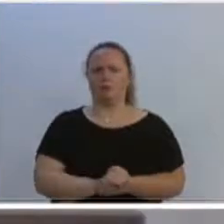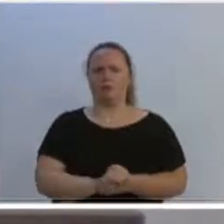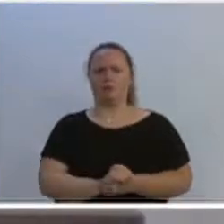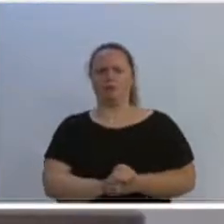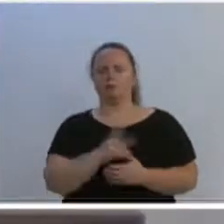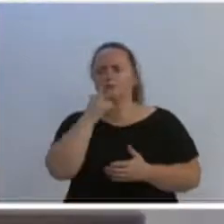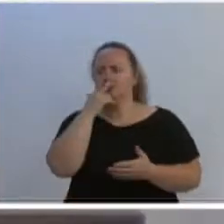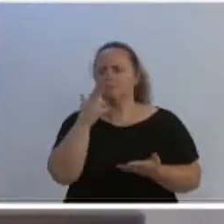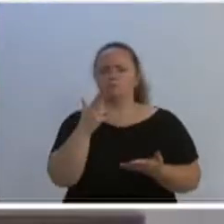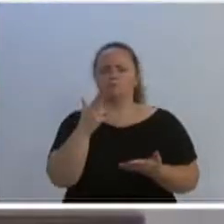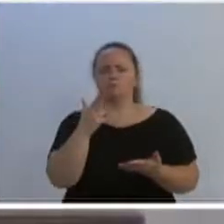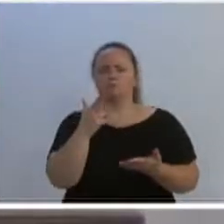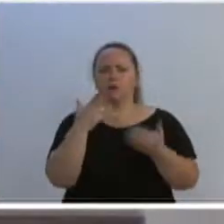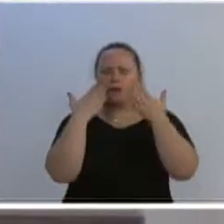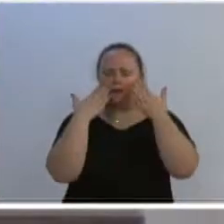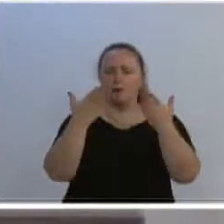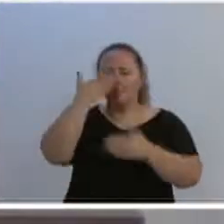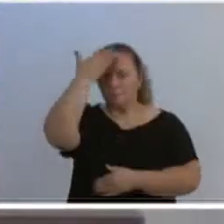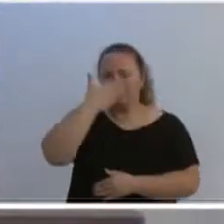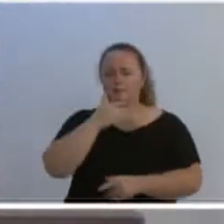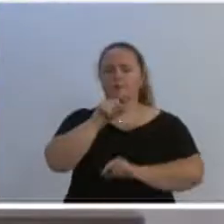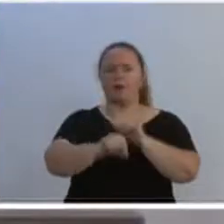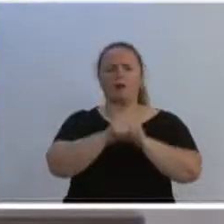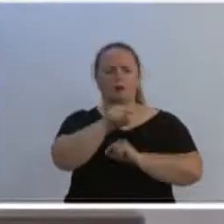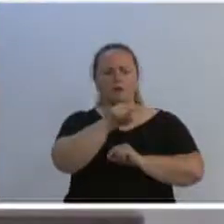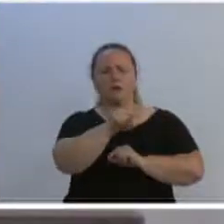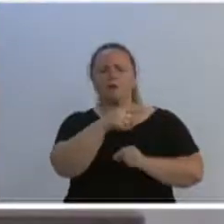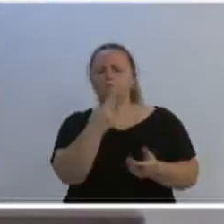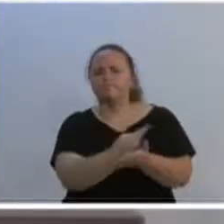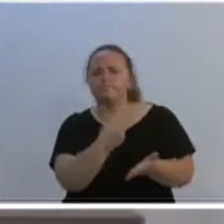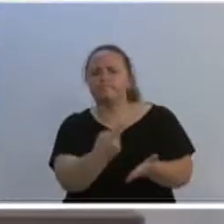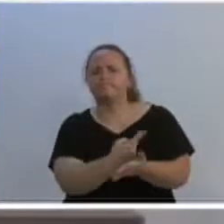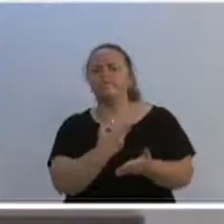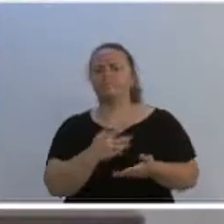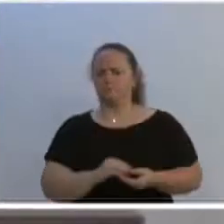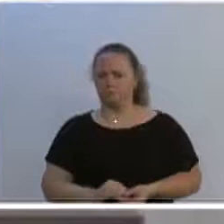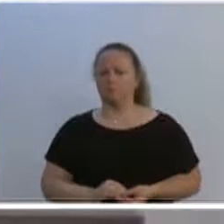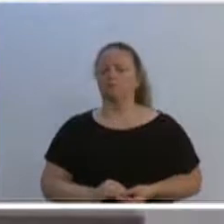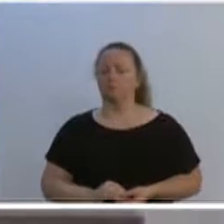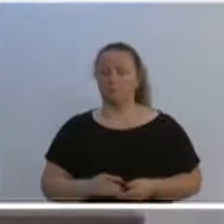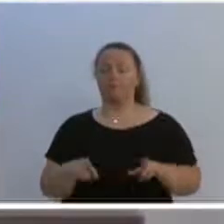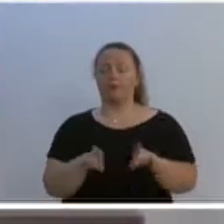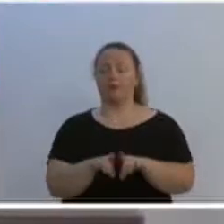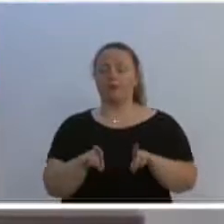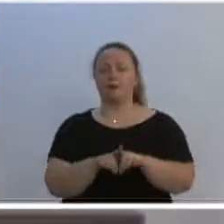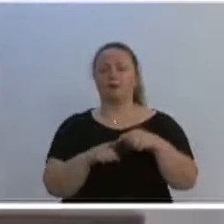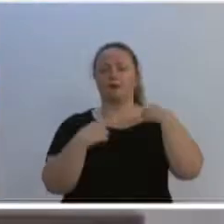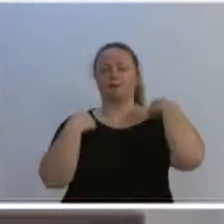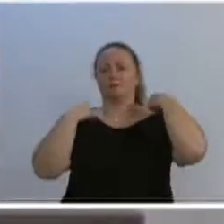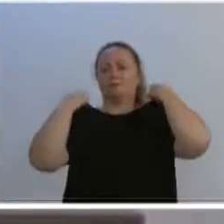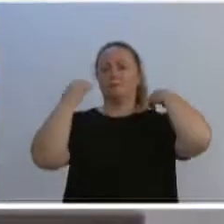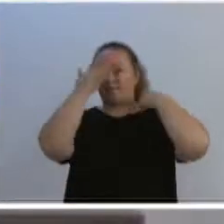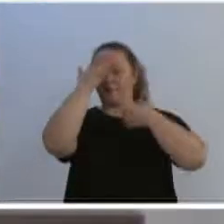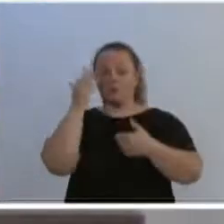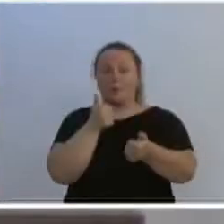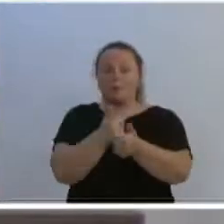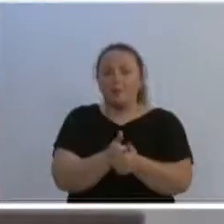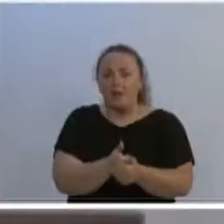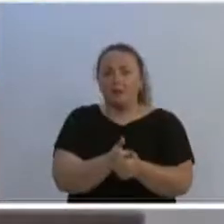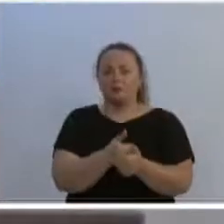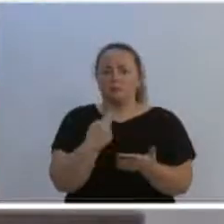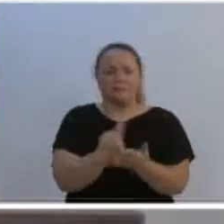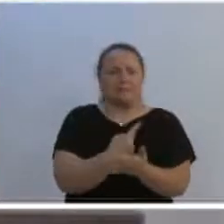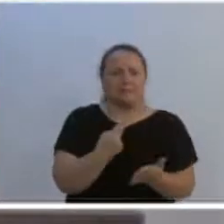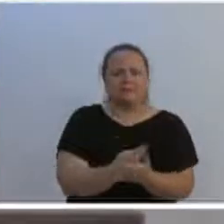sendo levantado com relação ao seu governo e também aqueles próximos a ele. Assim como